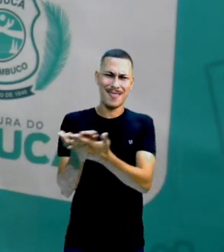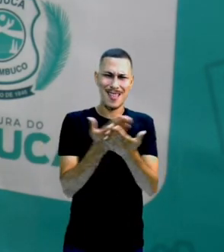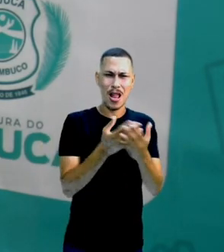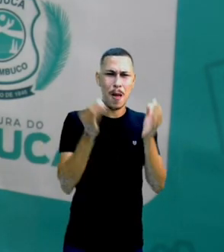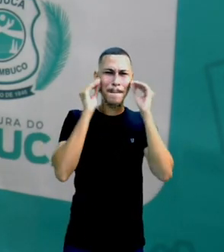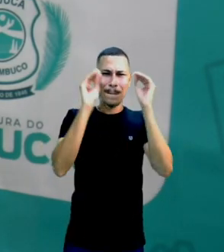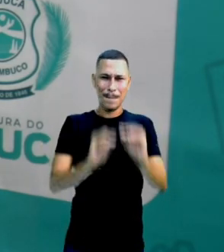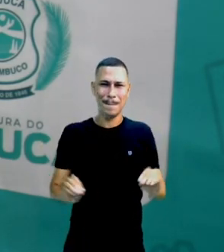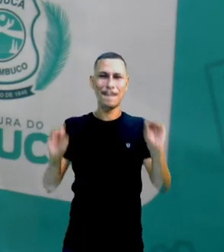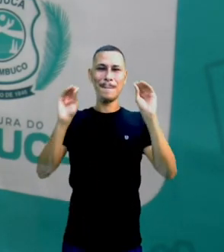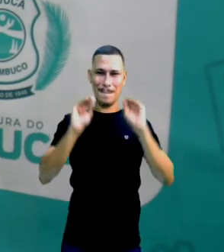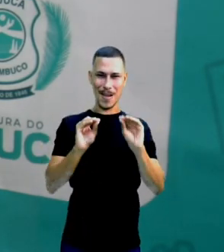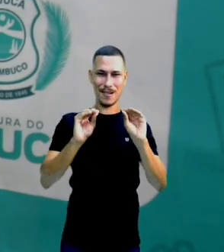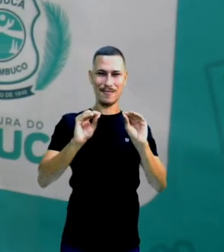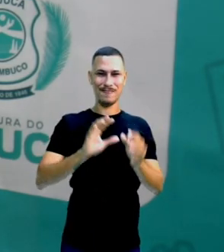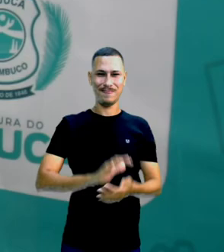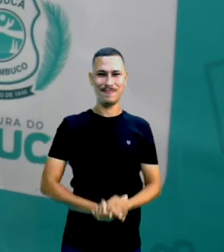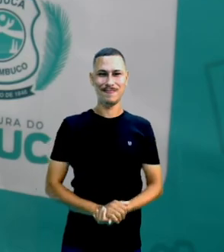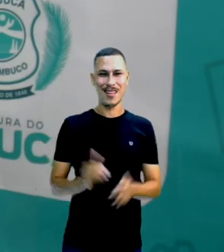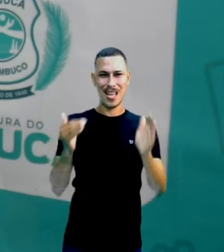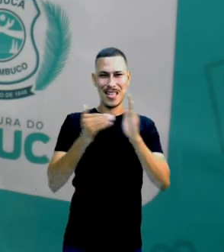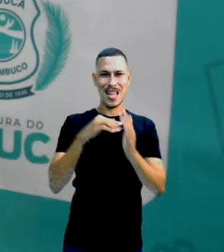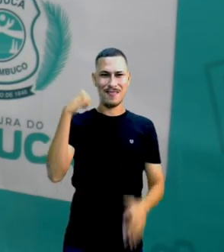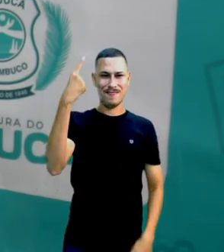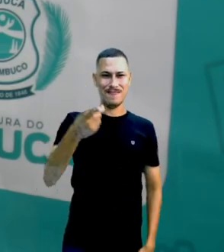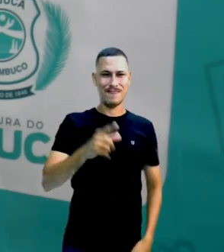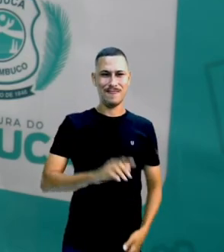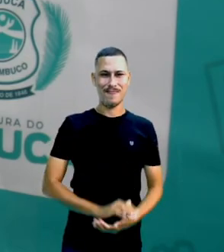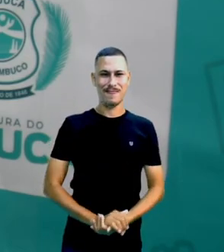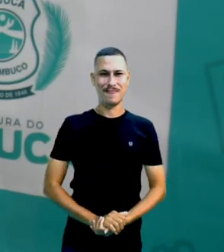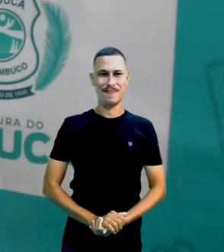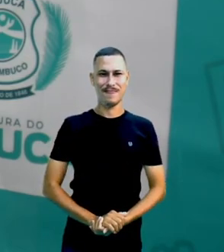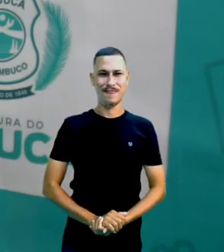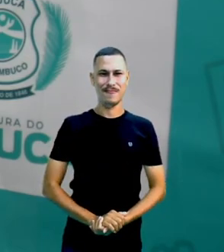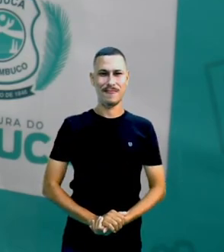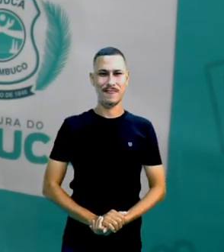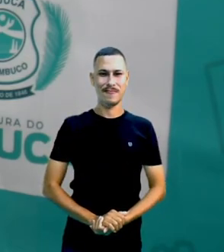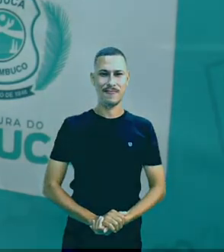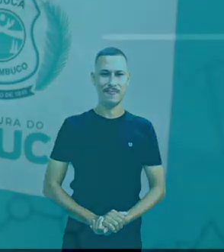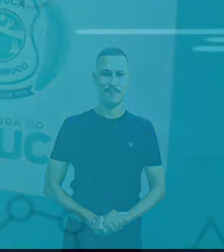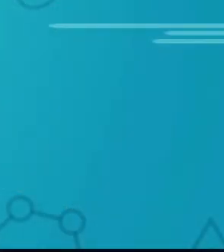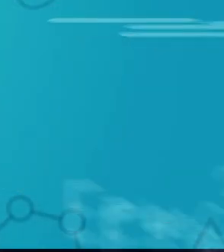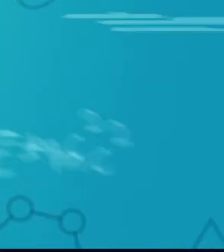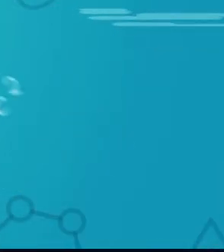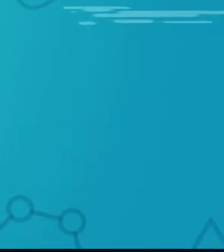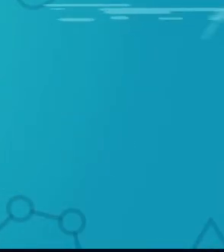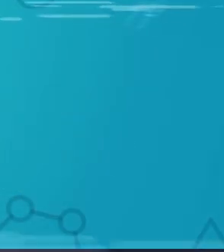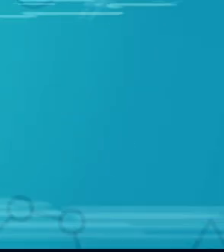Beijo para vocês e tchau, até a próxima aula.